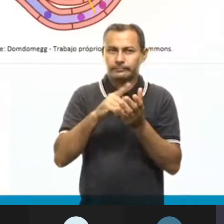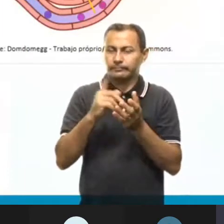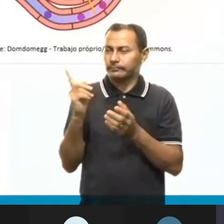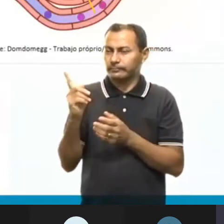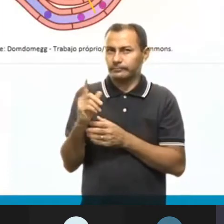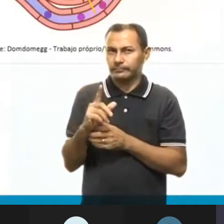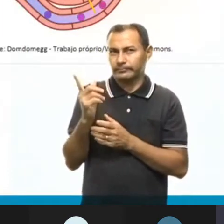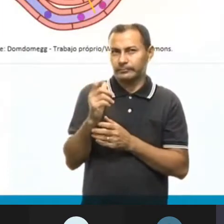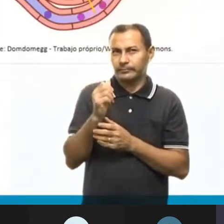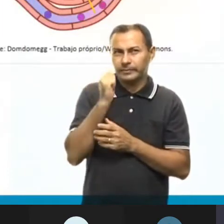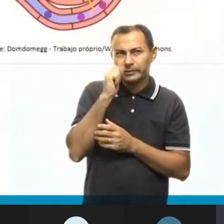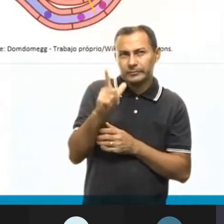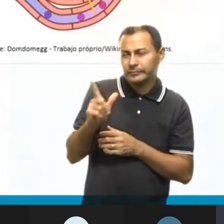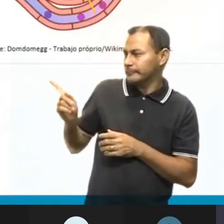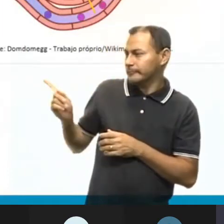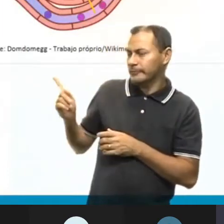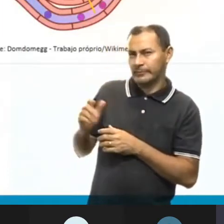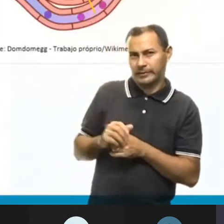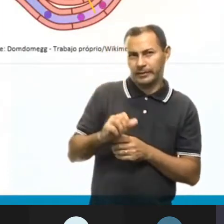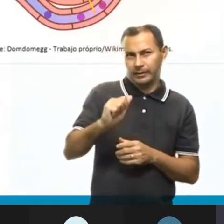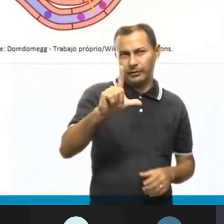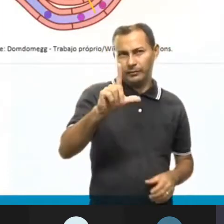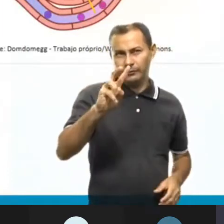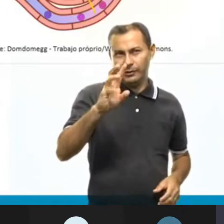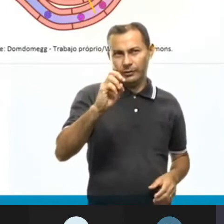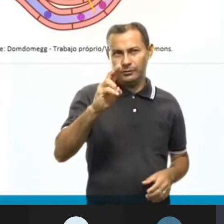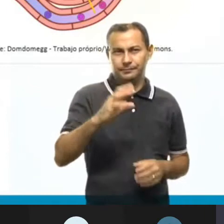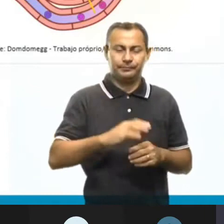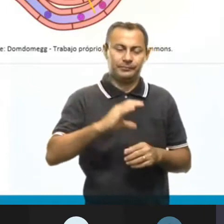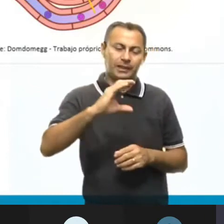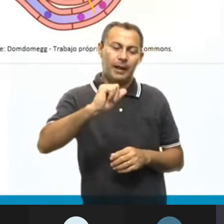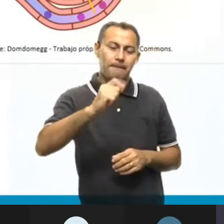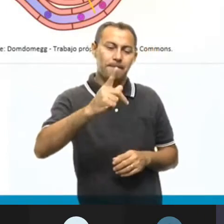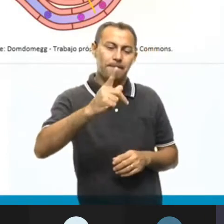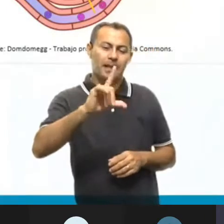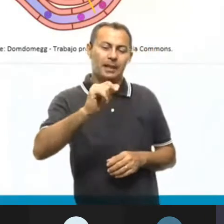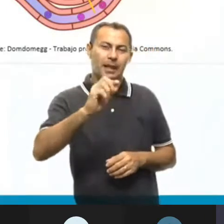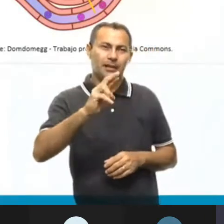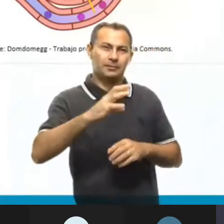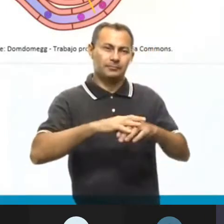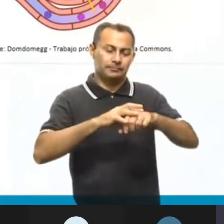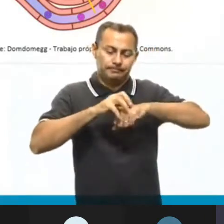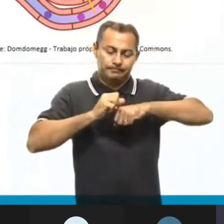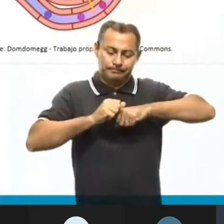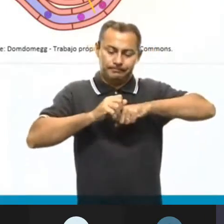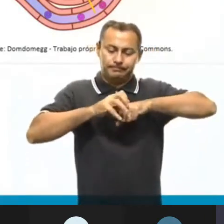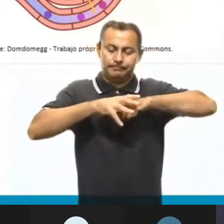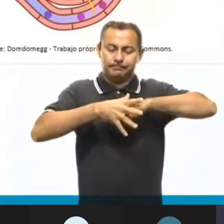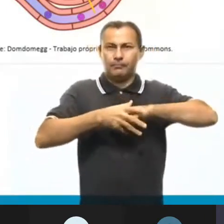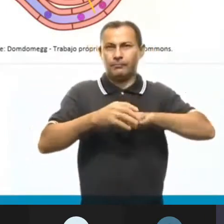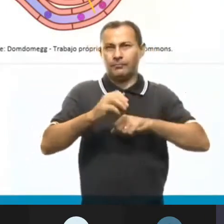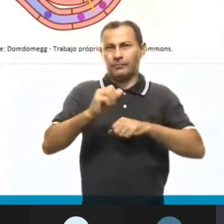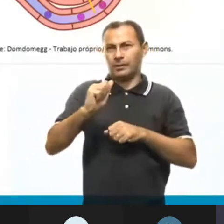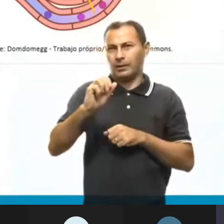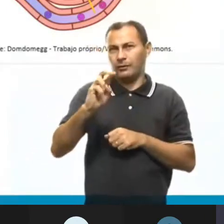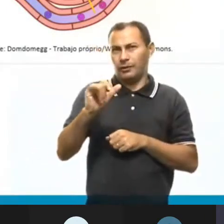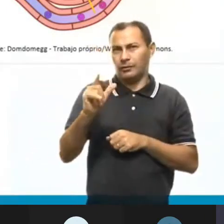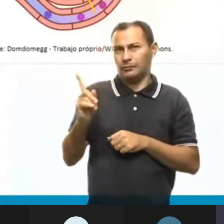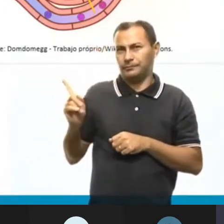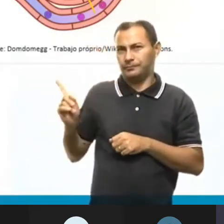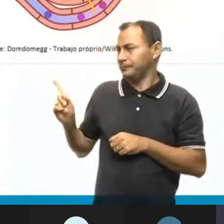verdade um desse aqui que está, né, aqui mostrando aqui os capilares, eu vou ter exatamente isso aqui. Então, aqui eu tenho um